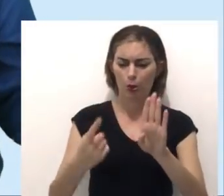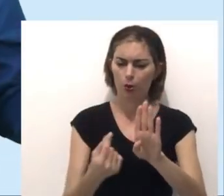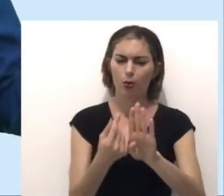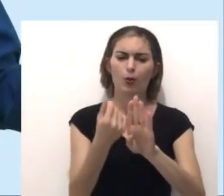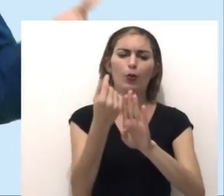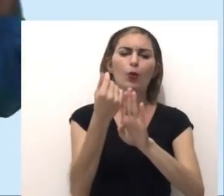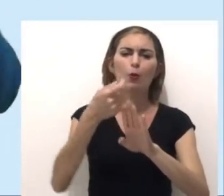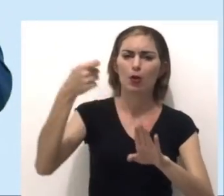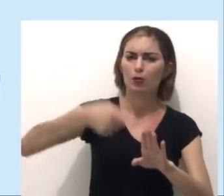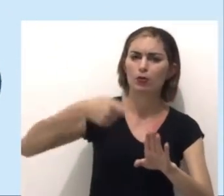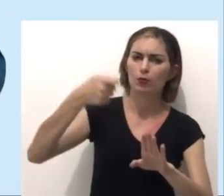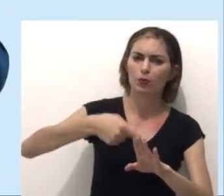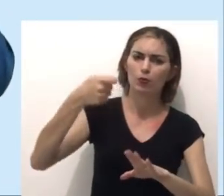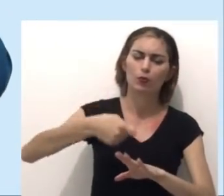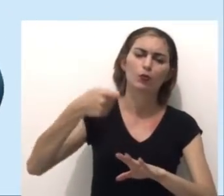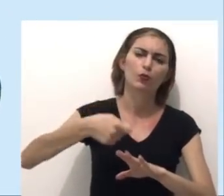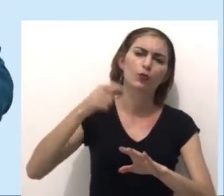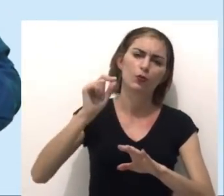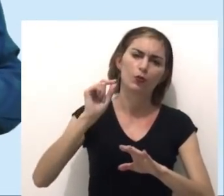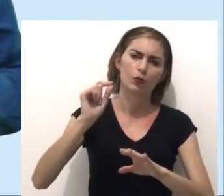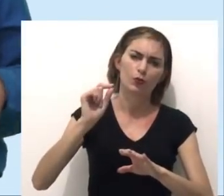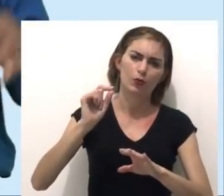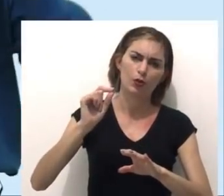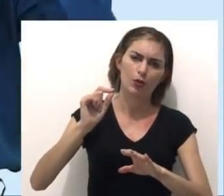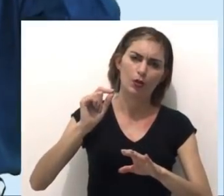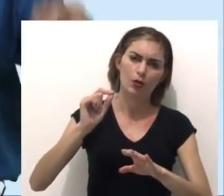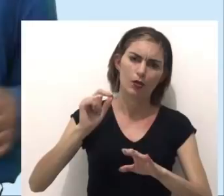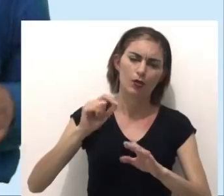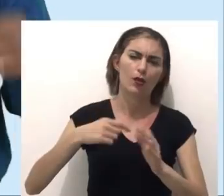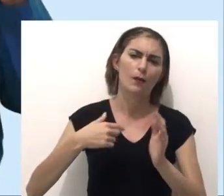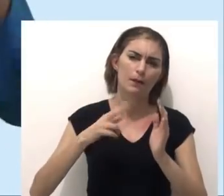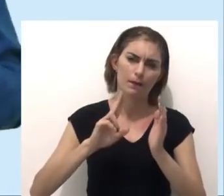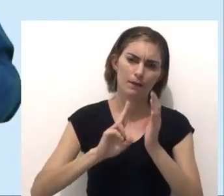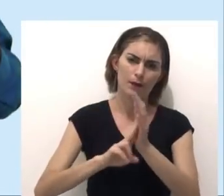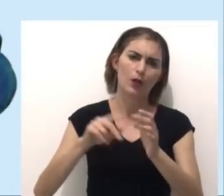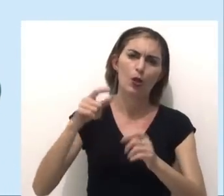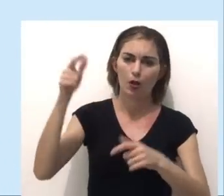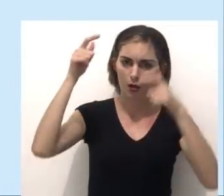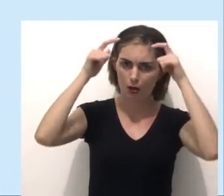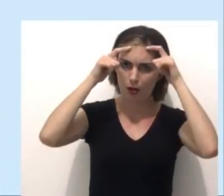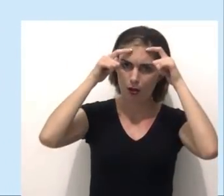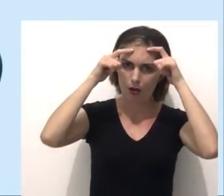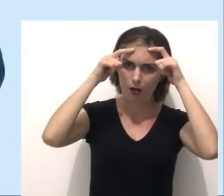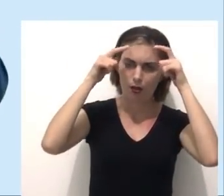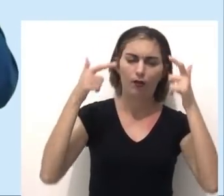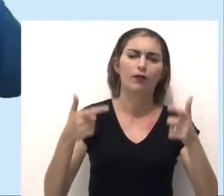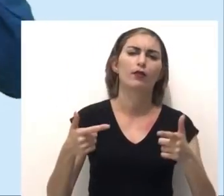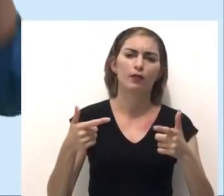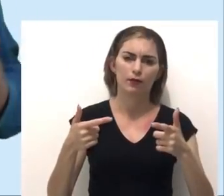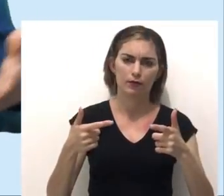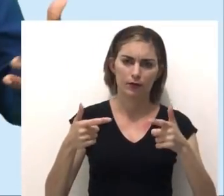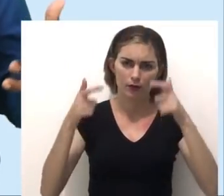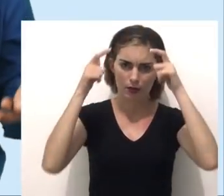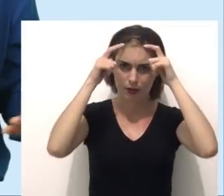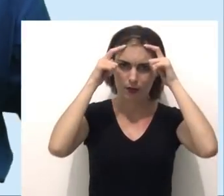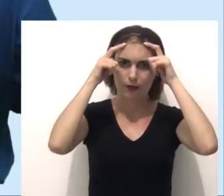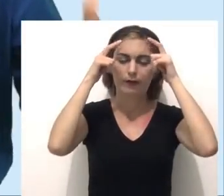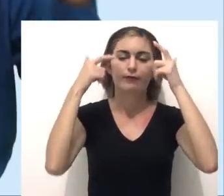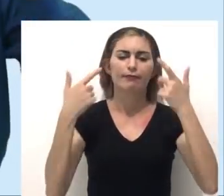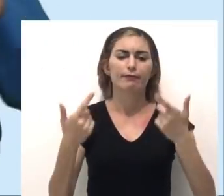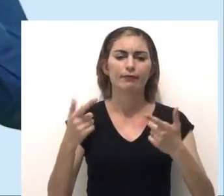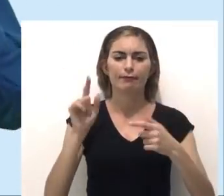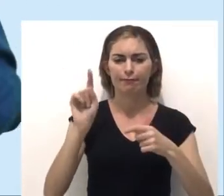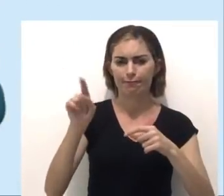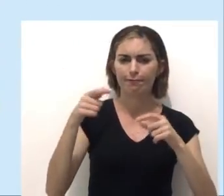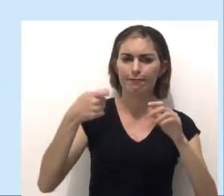Posteriormente, a nobreza impôs o quê? A Magna Carta ao rei sem terra, né, isso